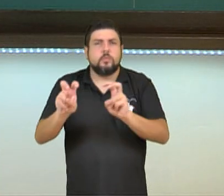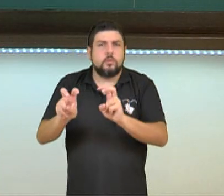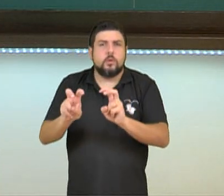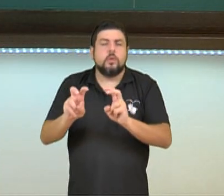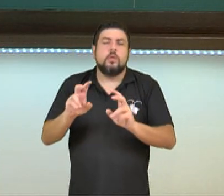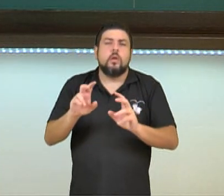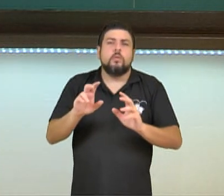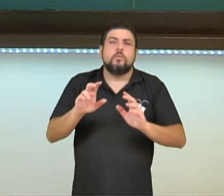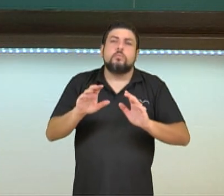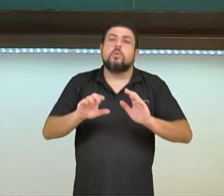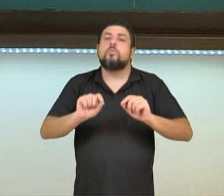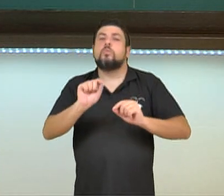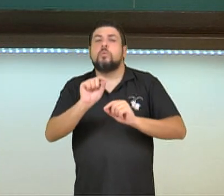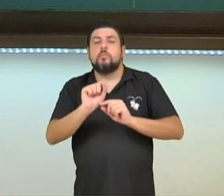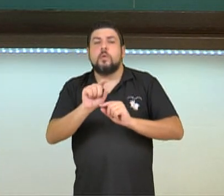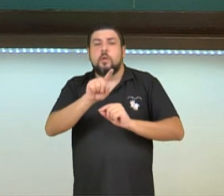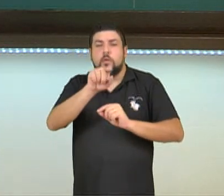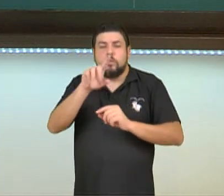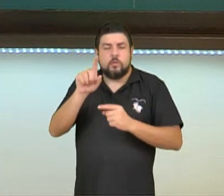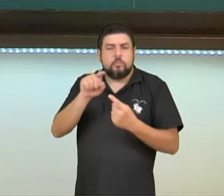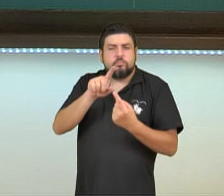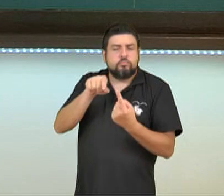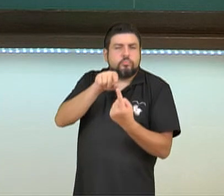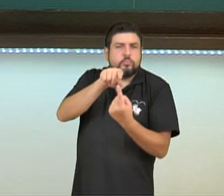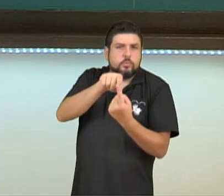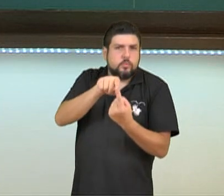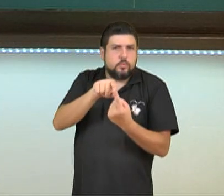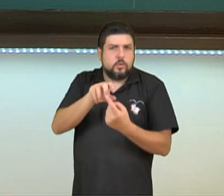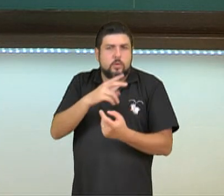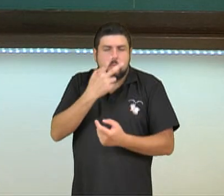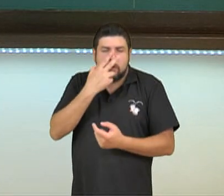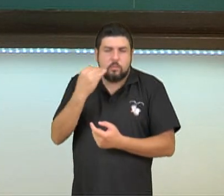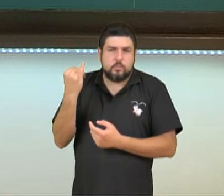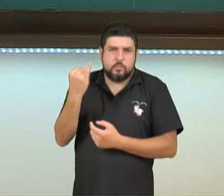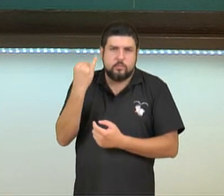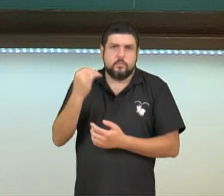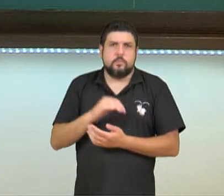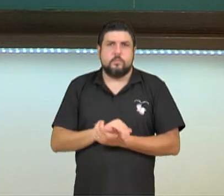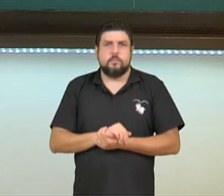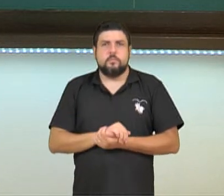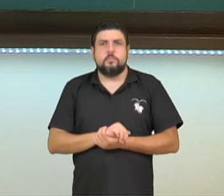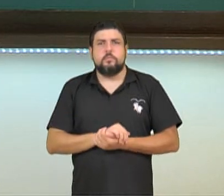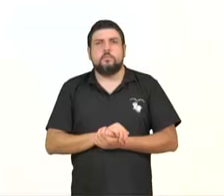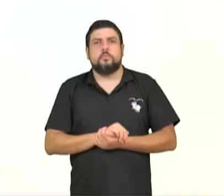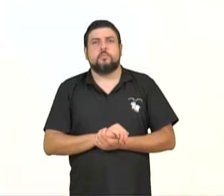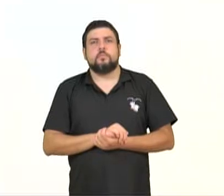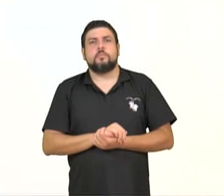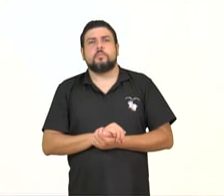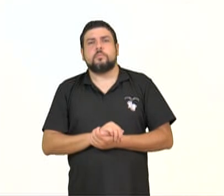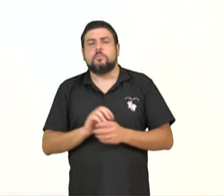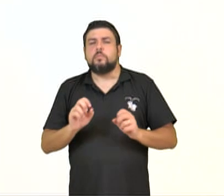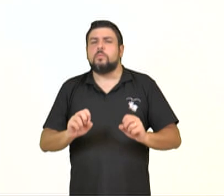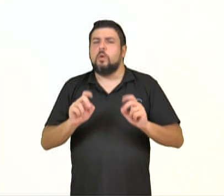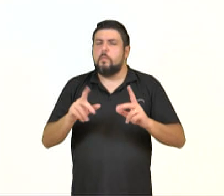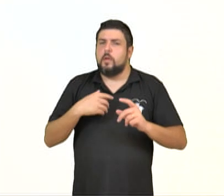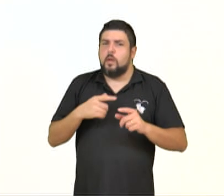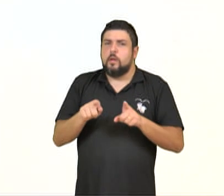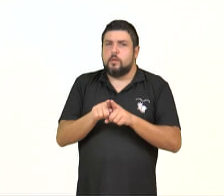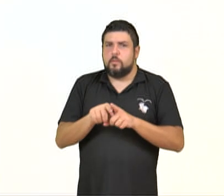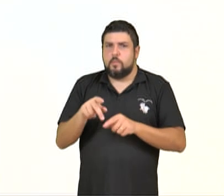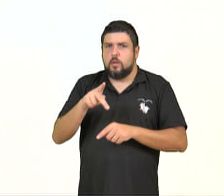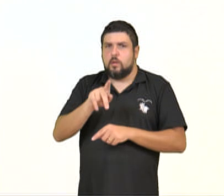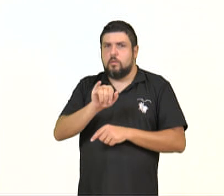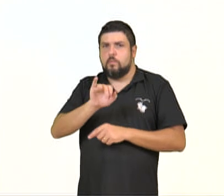acordo com a intendência que você ache mais importante. Continuando, nós vamos ter, logicamente, o nosso PIB,